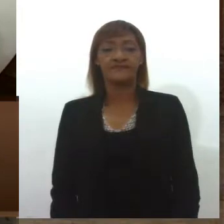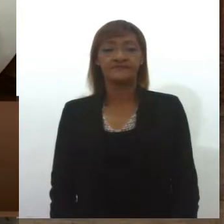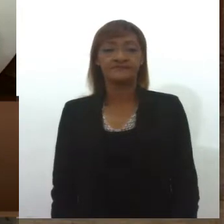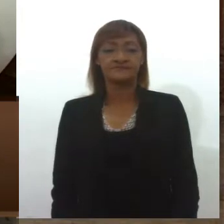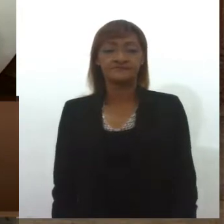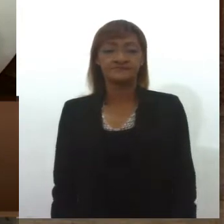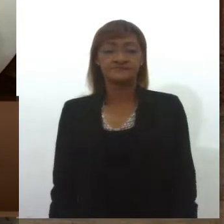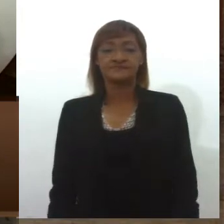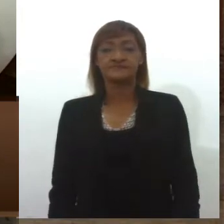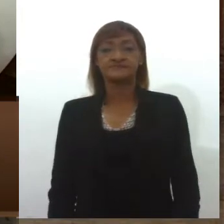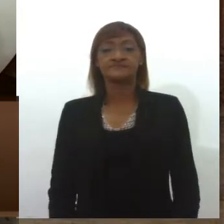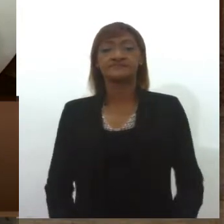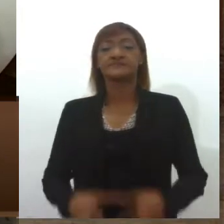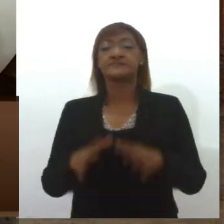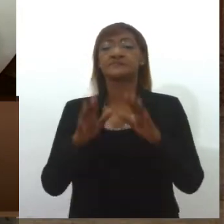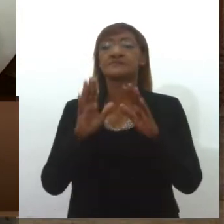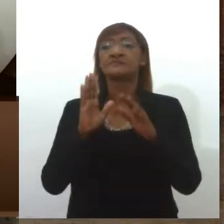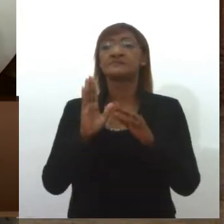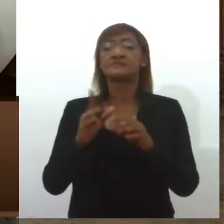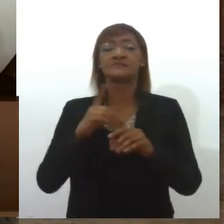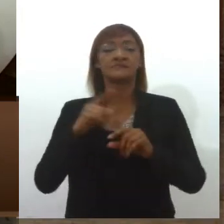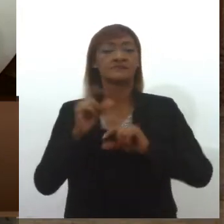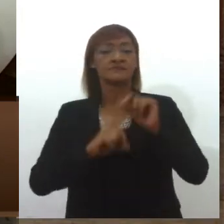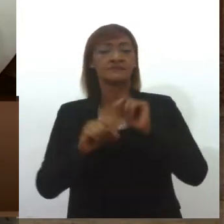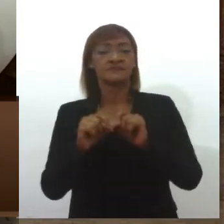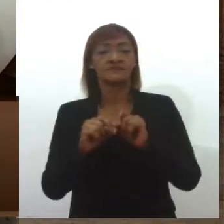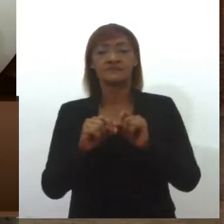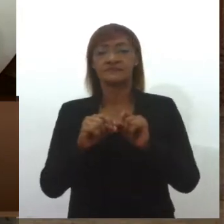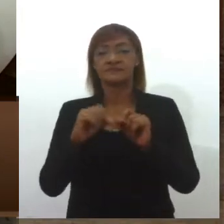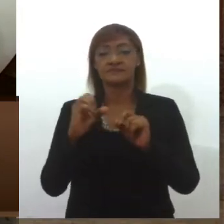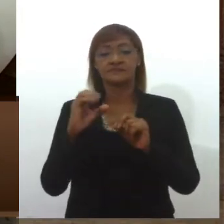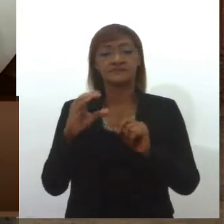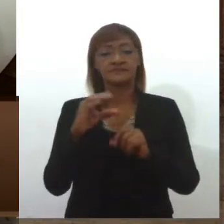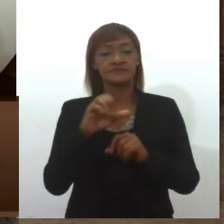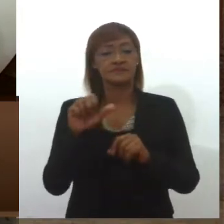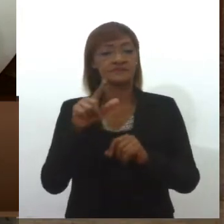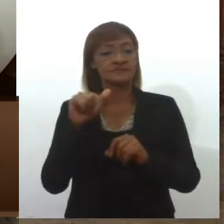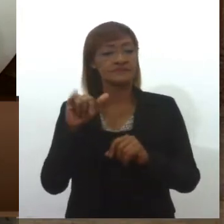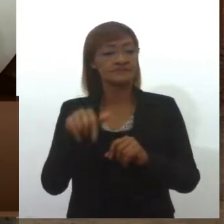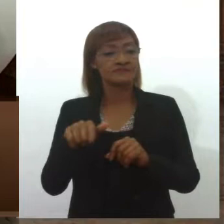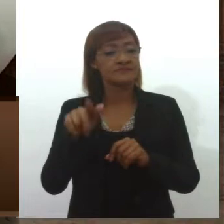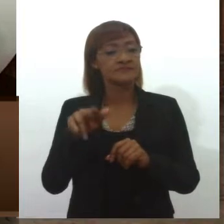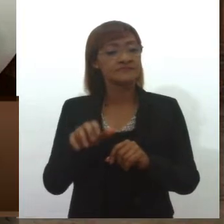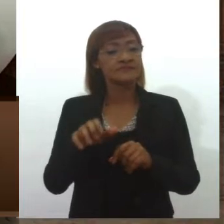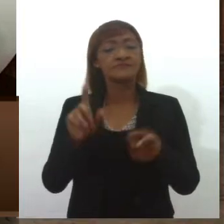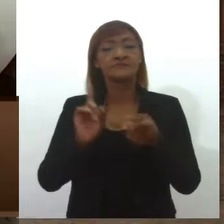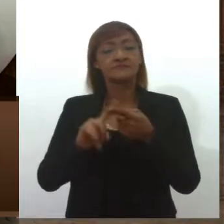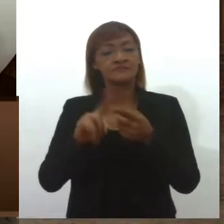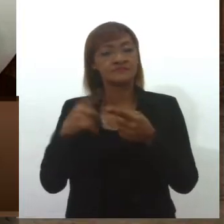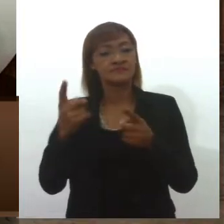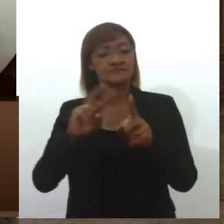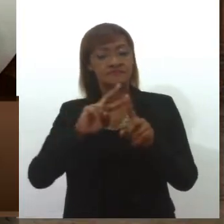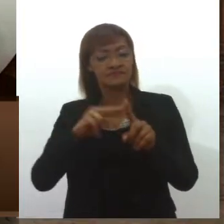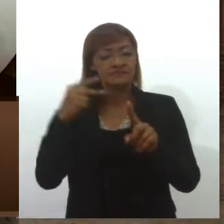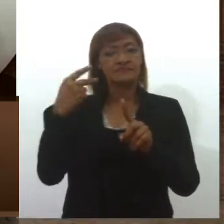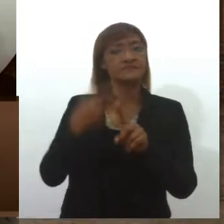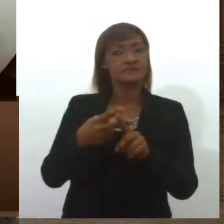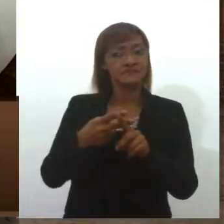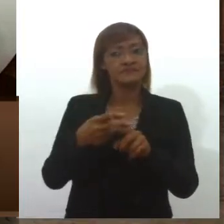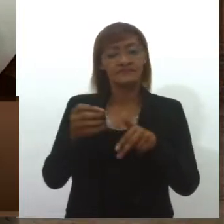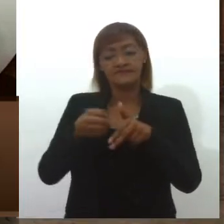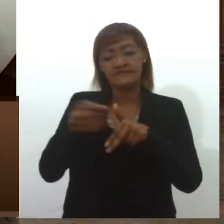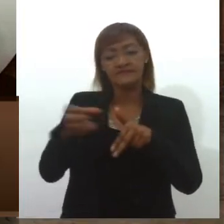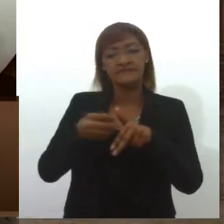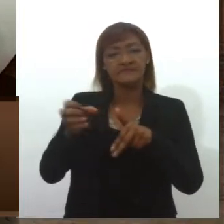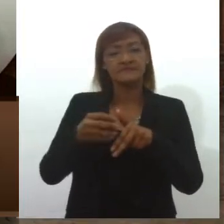essa alta da taxa Selic, né, além de aumentar os custos para a população, também, ela também aumenta os gastos com a dívida pública.